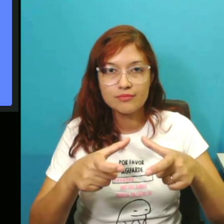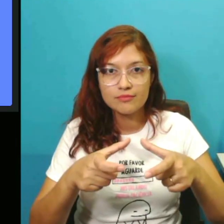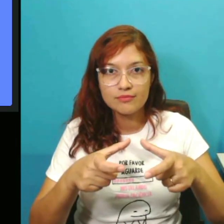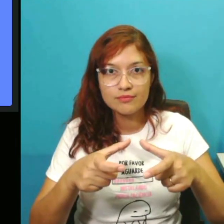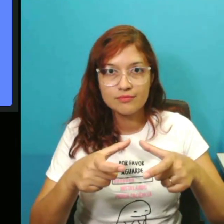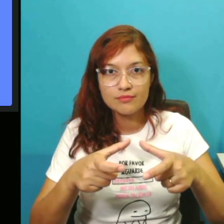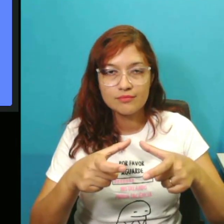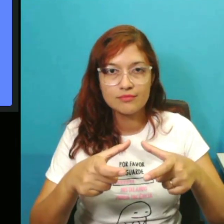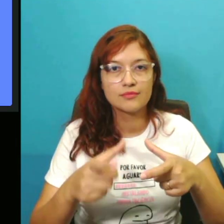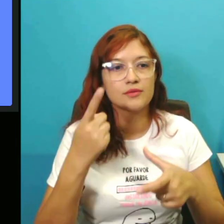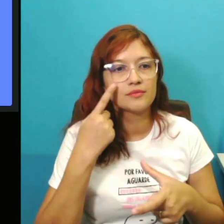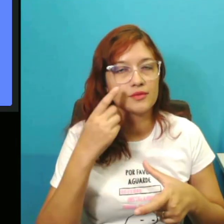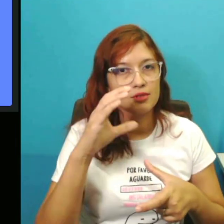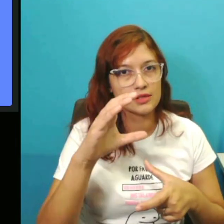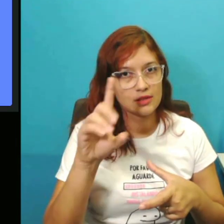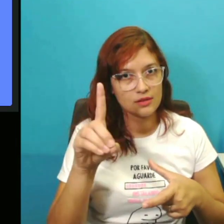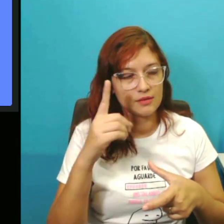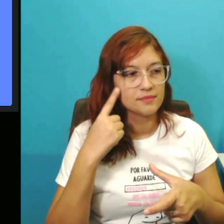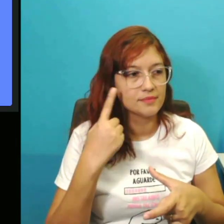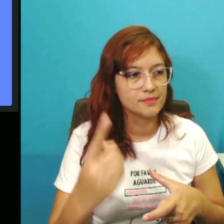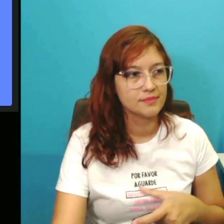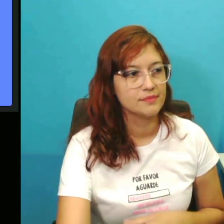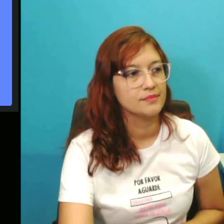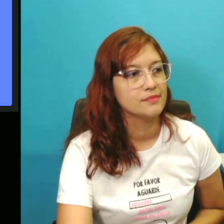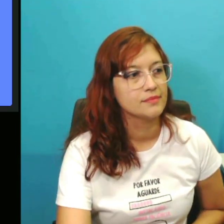e também o CD. Olha só.